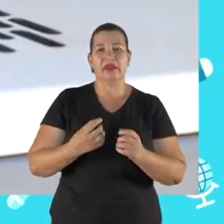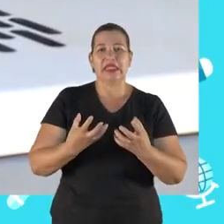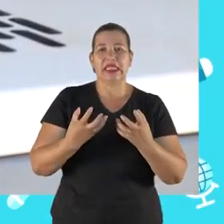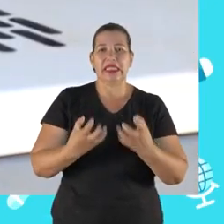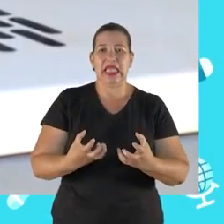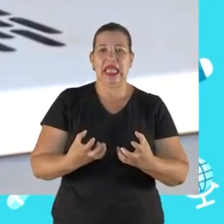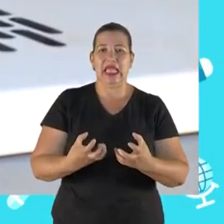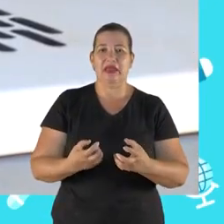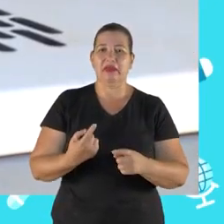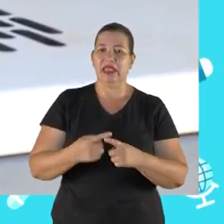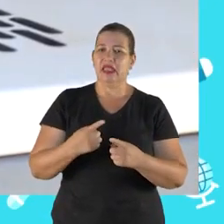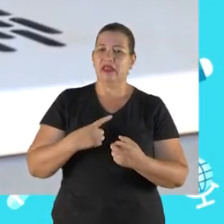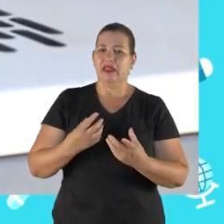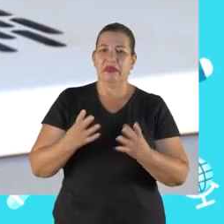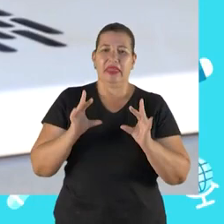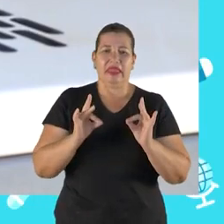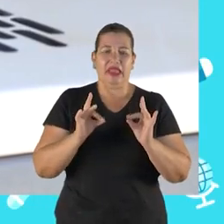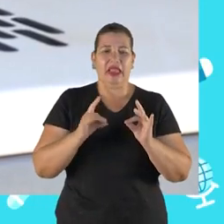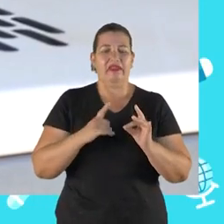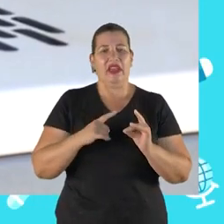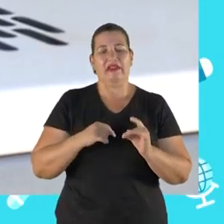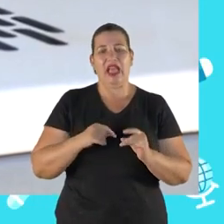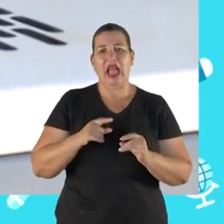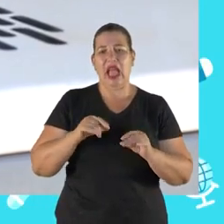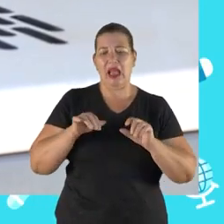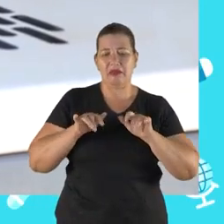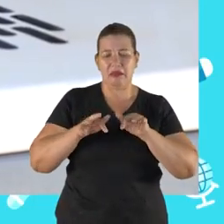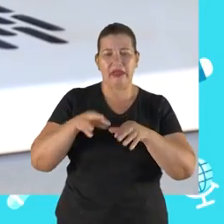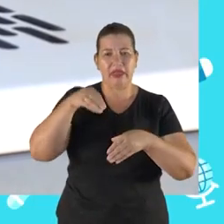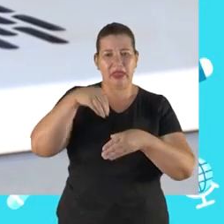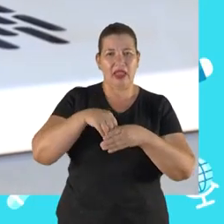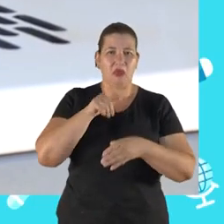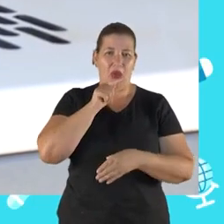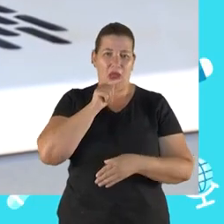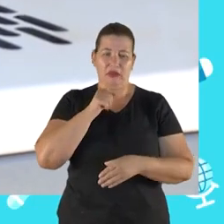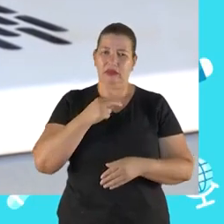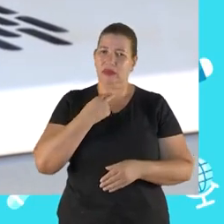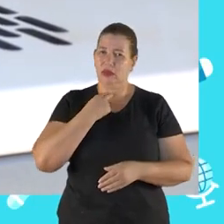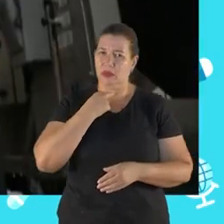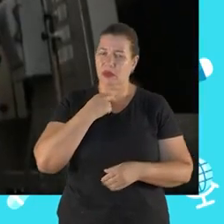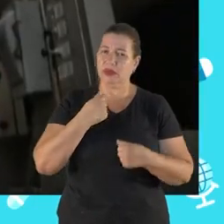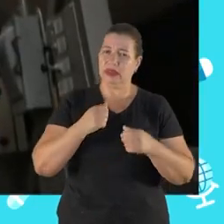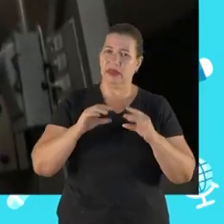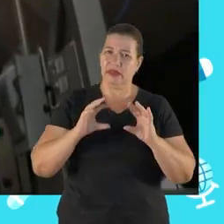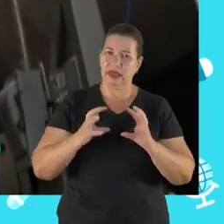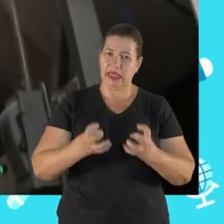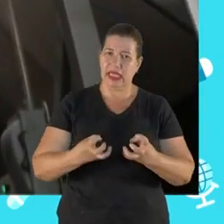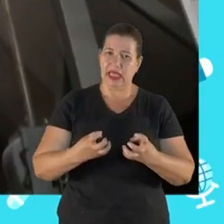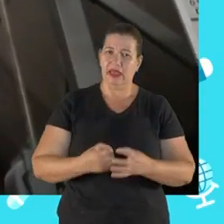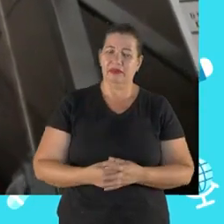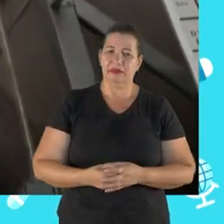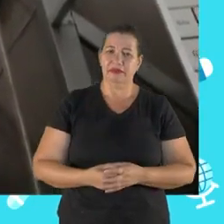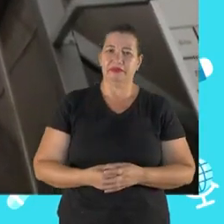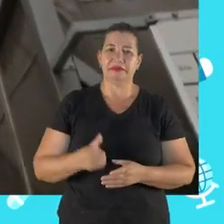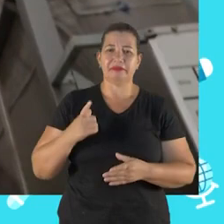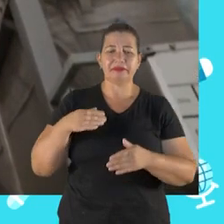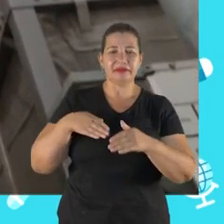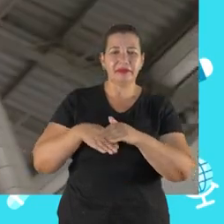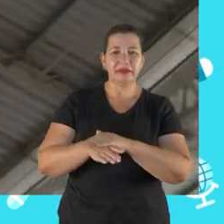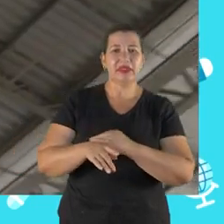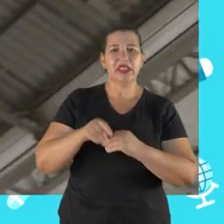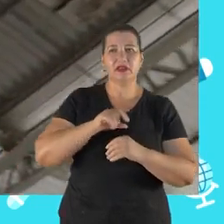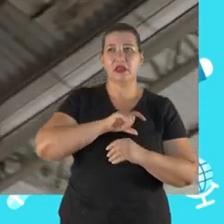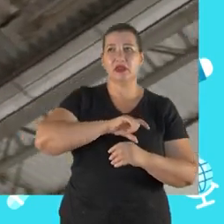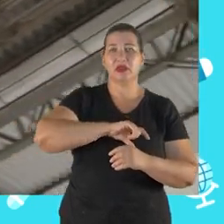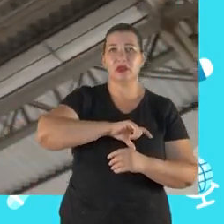a gente precisa também secar, porque senão o ar vai ficar muito úmido e começa a molhar as máquinas por dentro. As bolinhas que estavam guardadas, crescendo lá